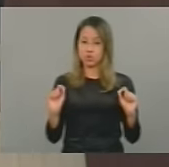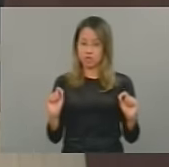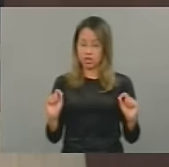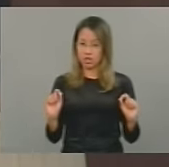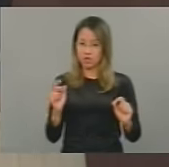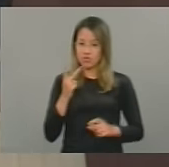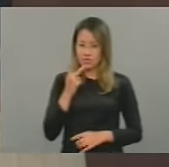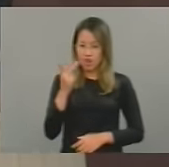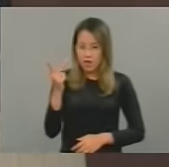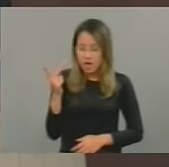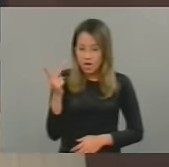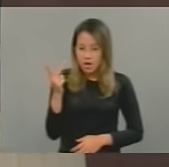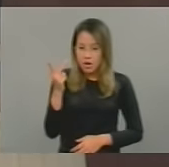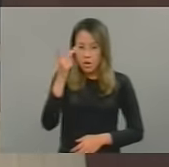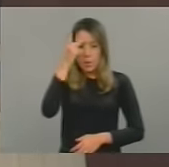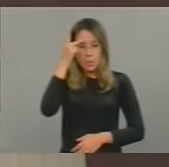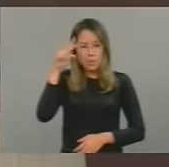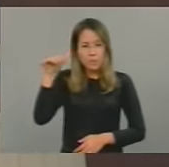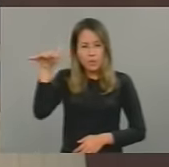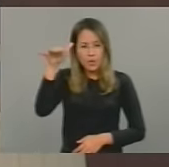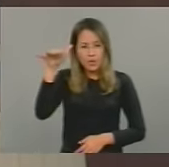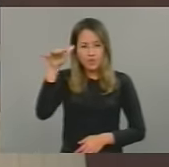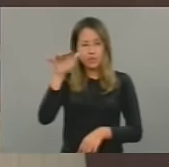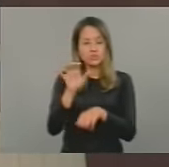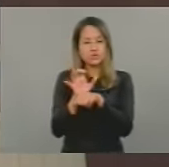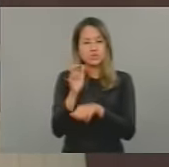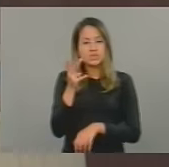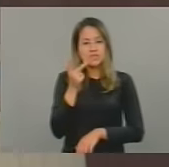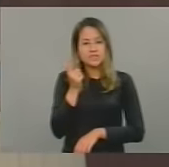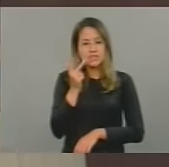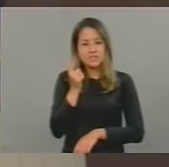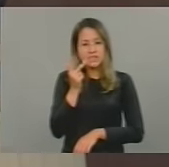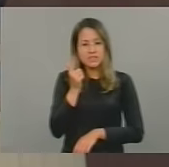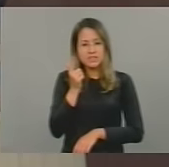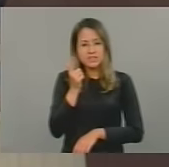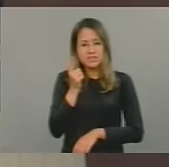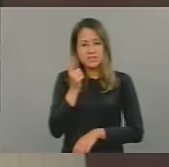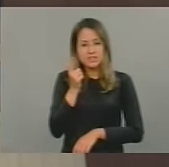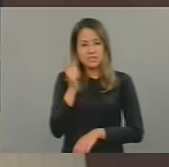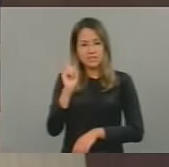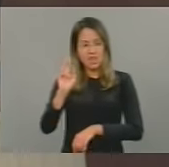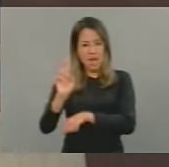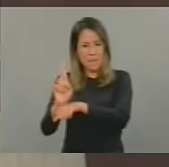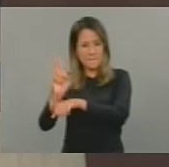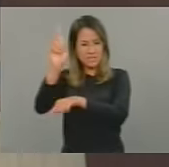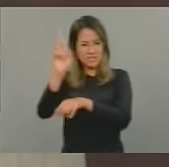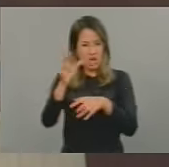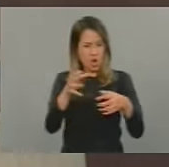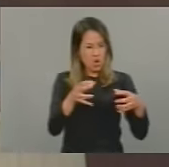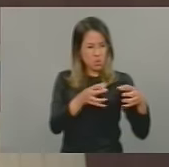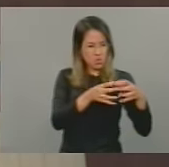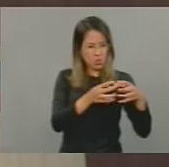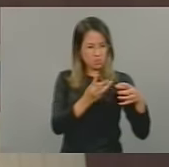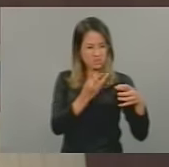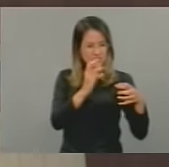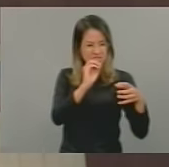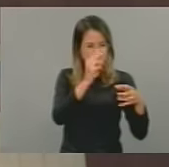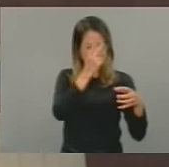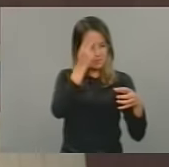dizer que o povo do Ceará não está representado naquele grupo de 30